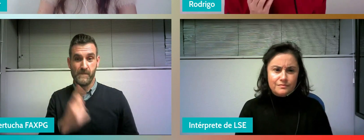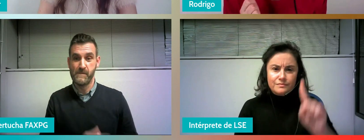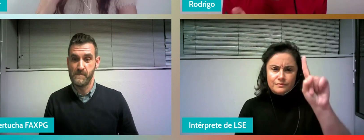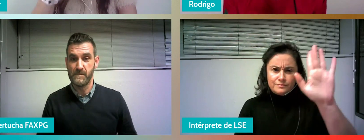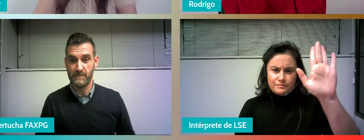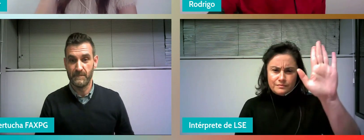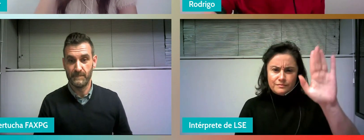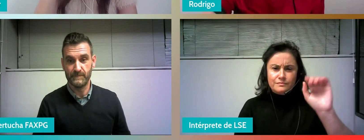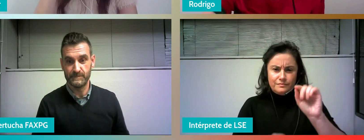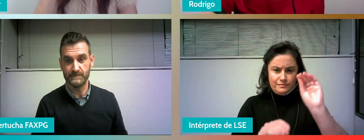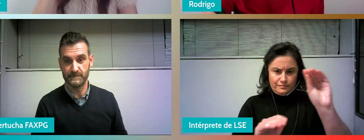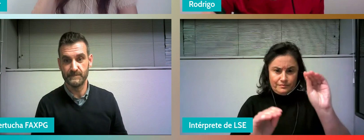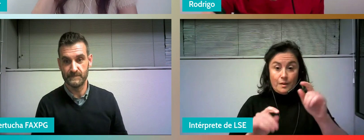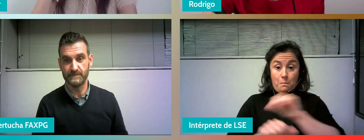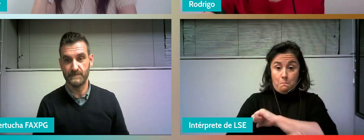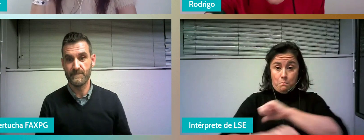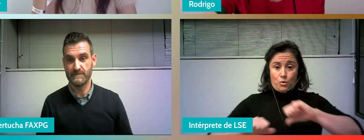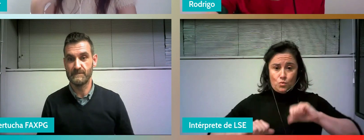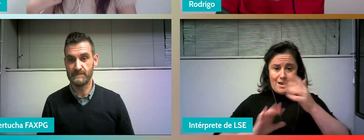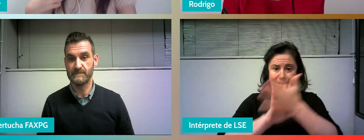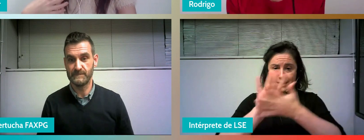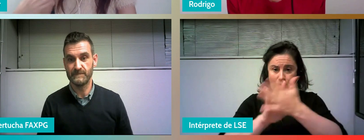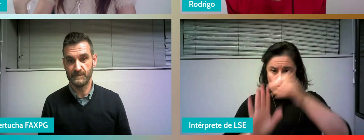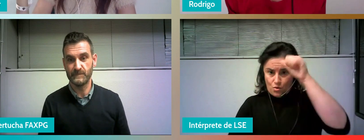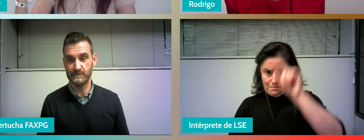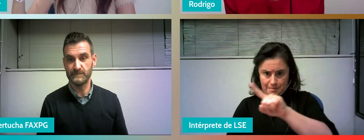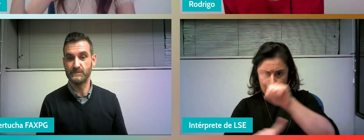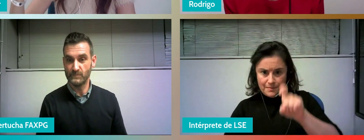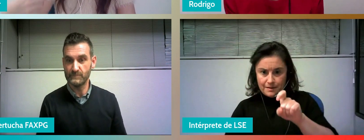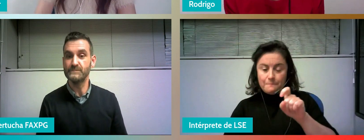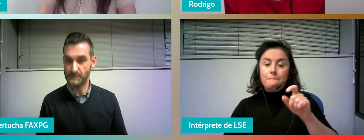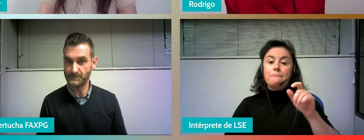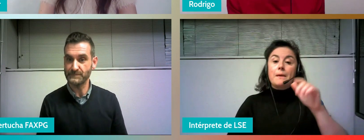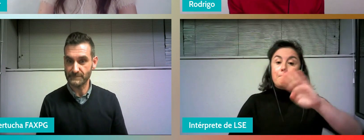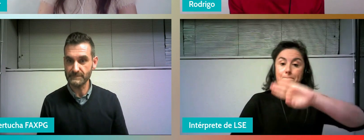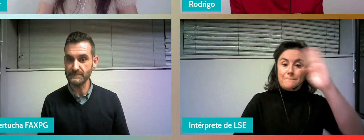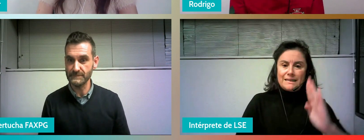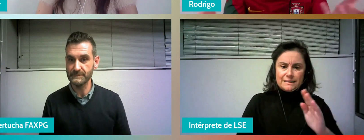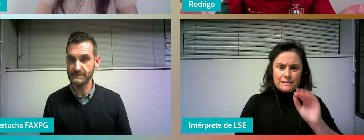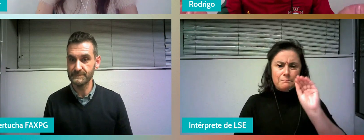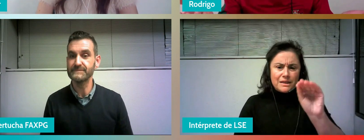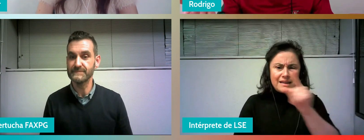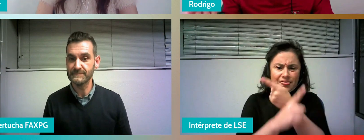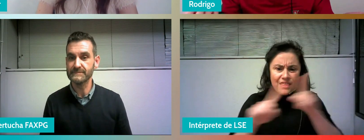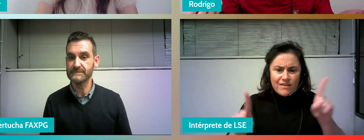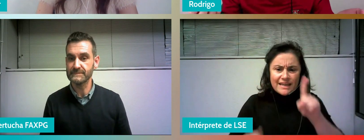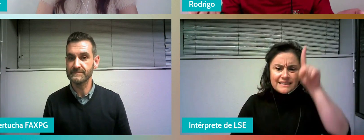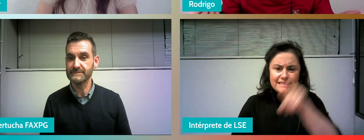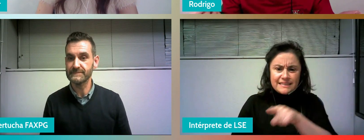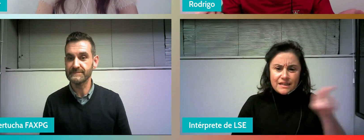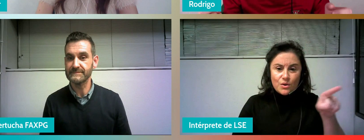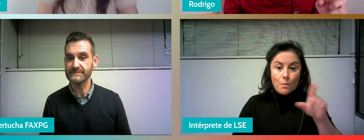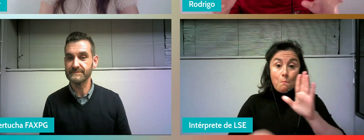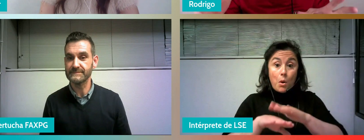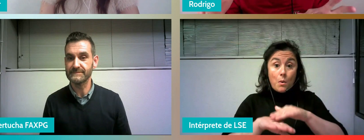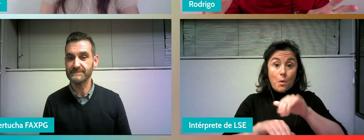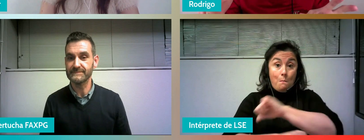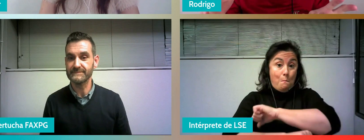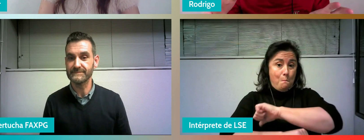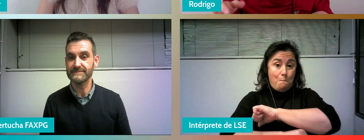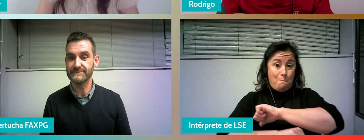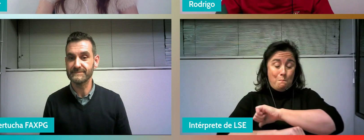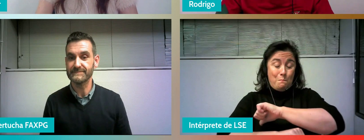Imagina, a língua gestual portuguesa e a língua gestual brasileira são diferentes, ou como o português é a língua mãe,